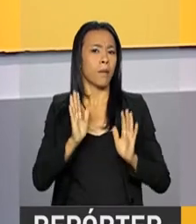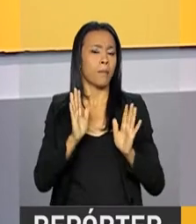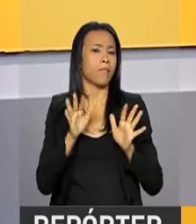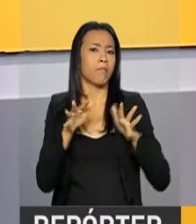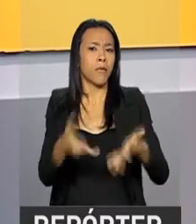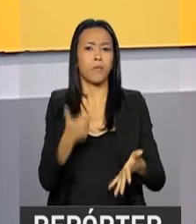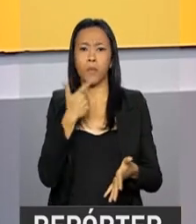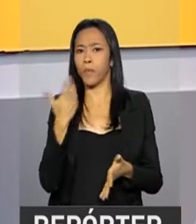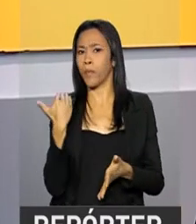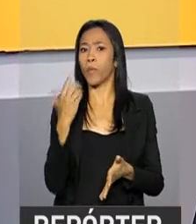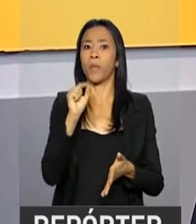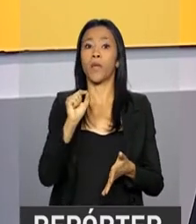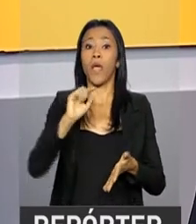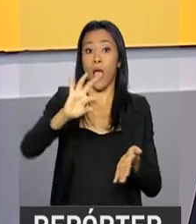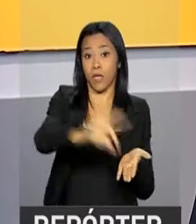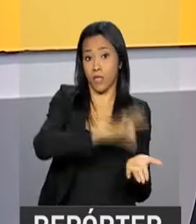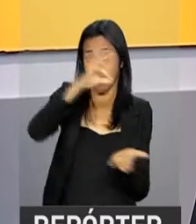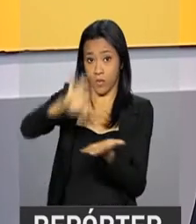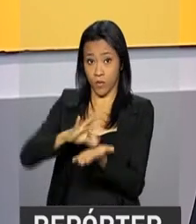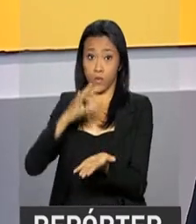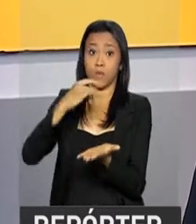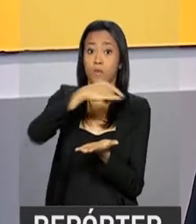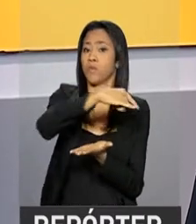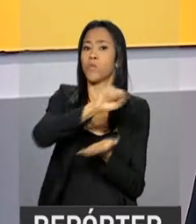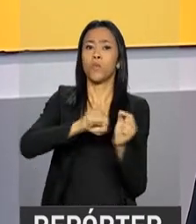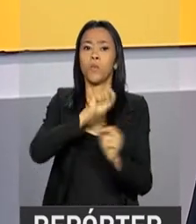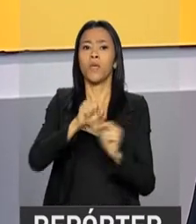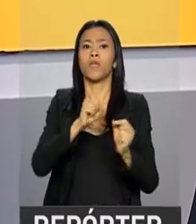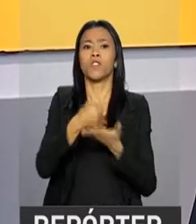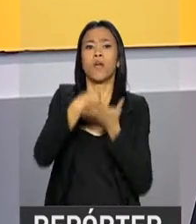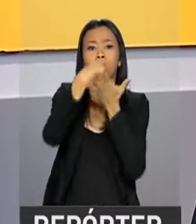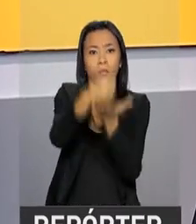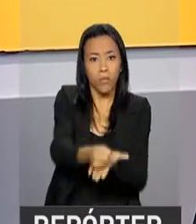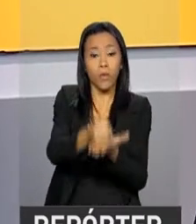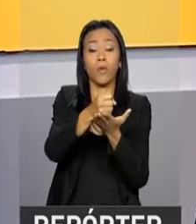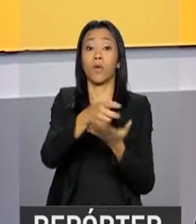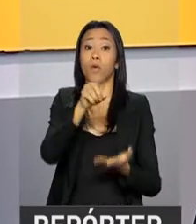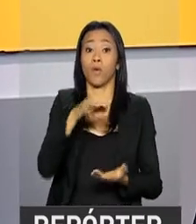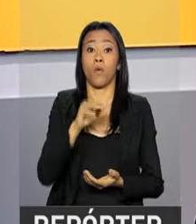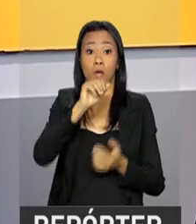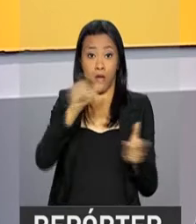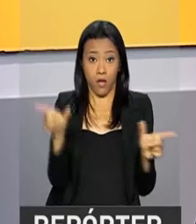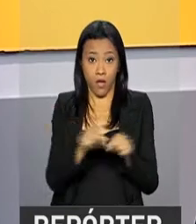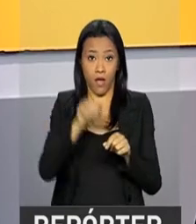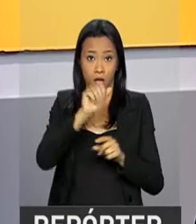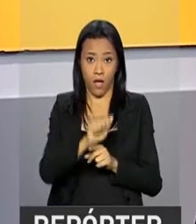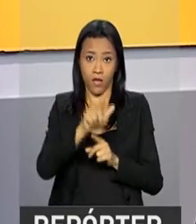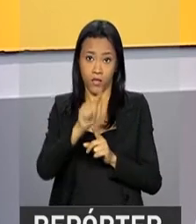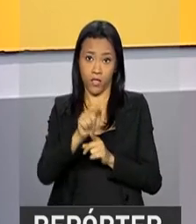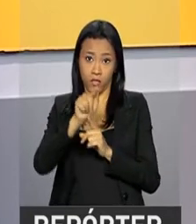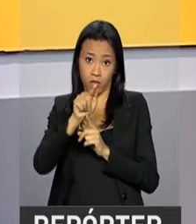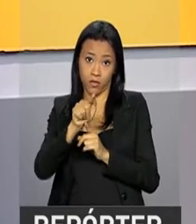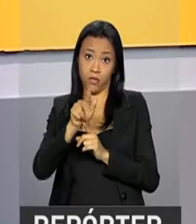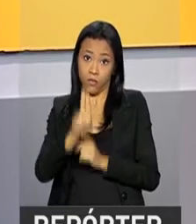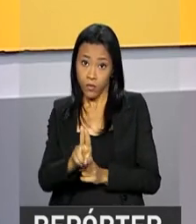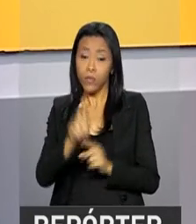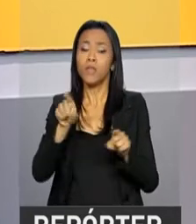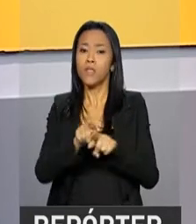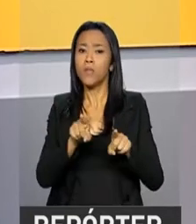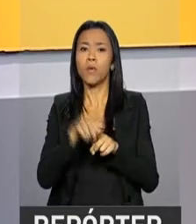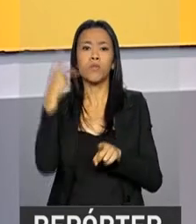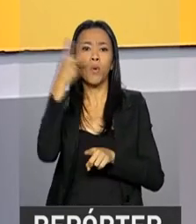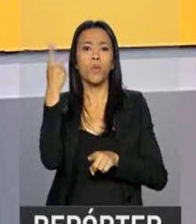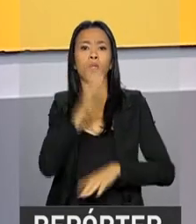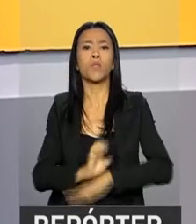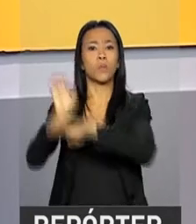há pouco da assinatura de dois acordos de cooperação entre a Advocacia Geral da União e as Procuradorias Estaduais e do